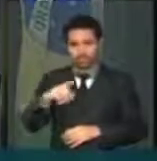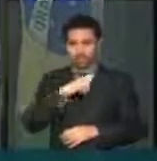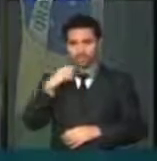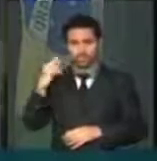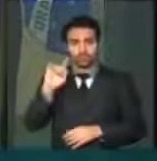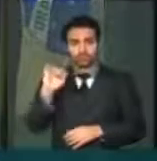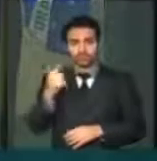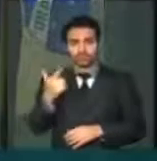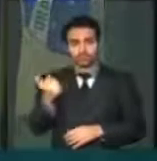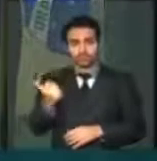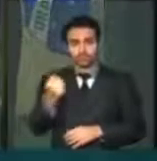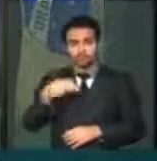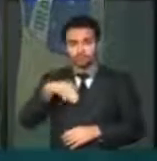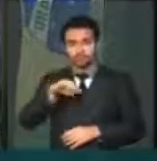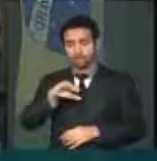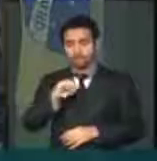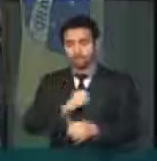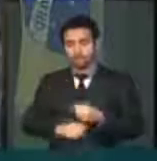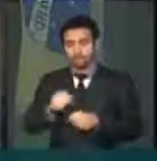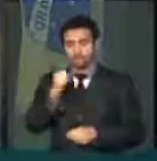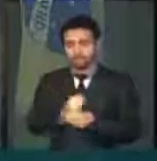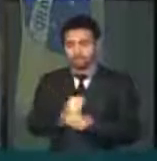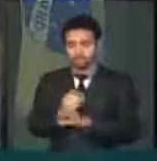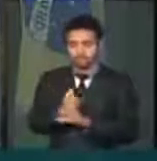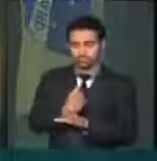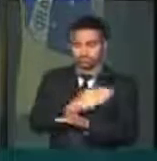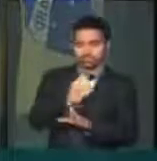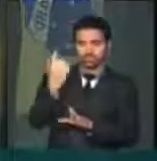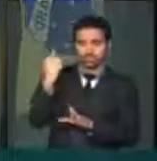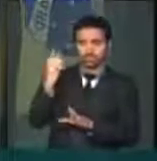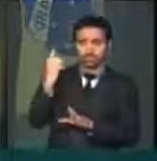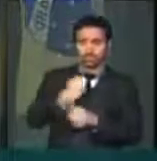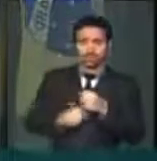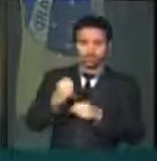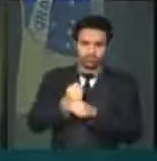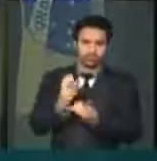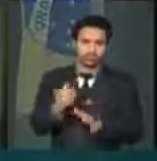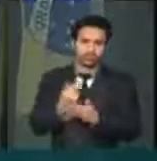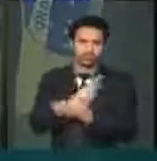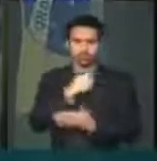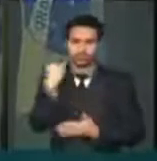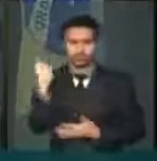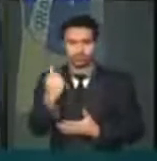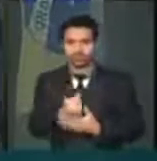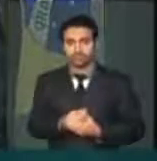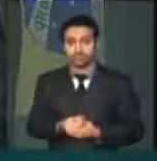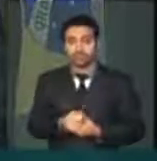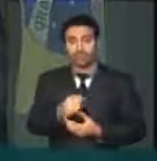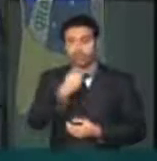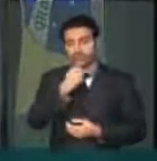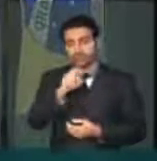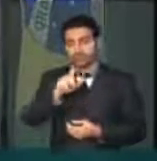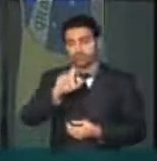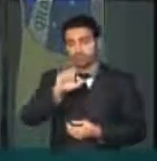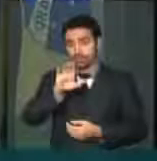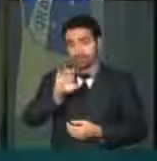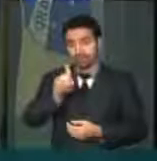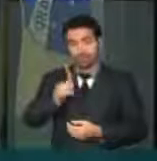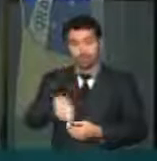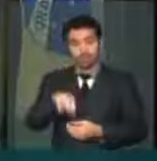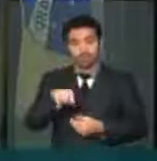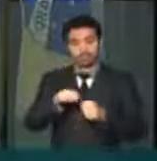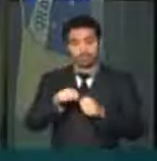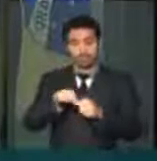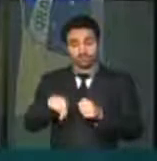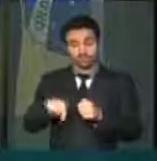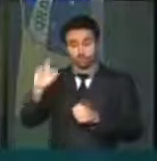de maio do ano passado, completou agora um ano do seu falecimento. Lelé foi o responsável no Brasil